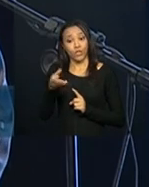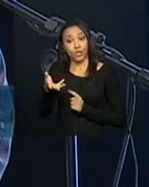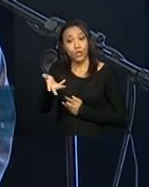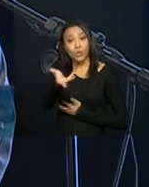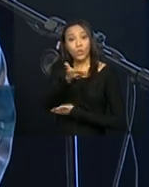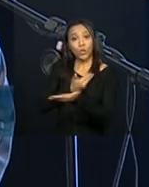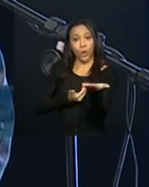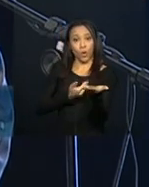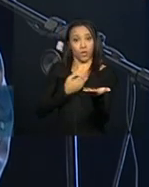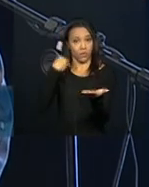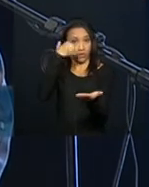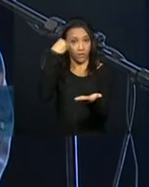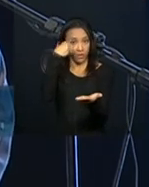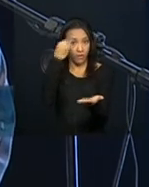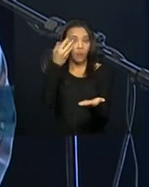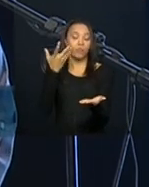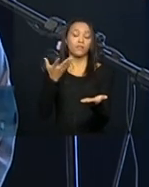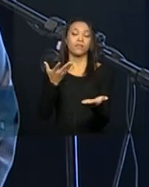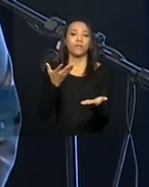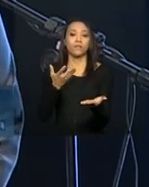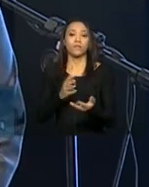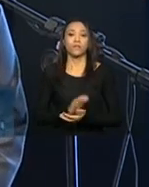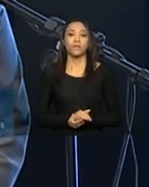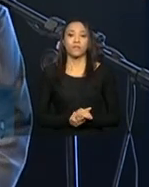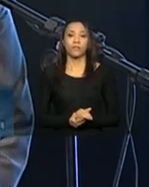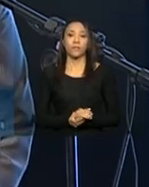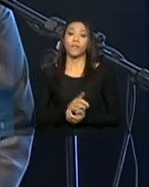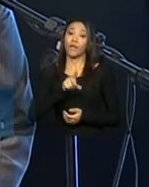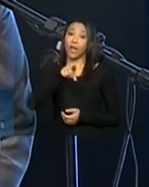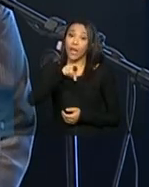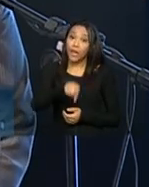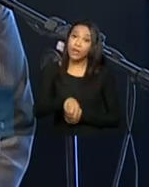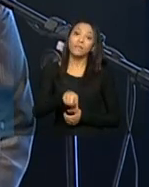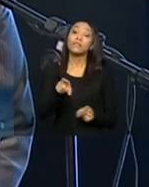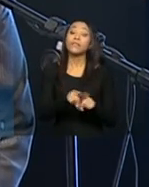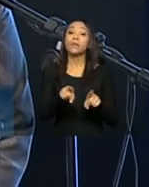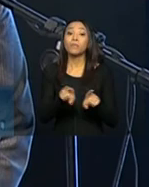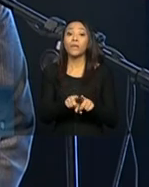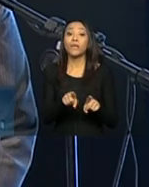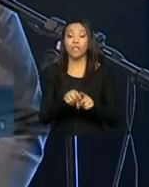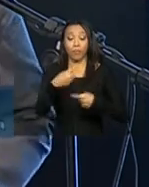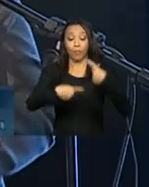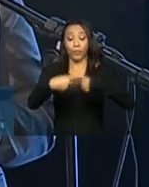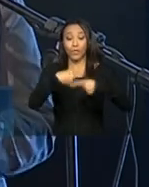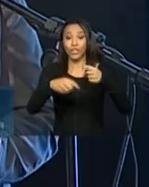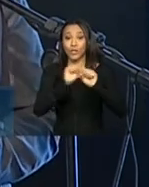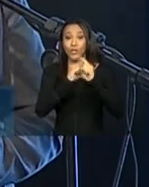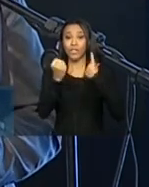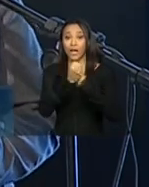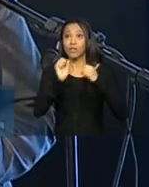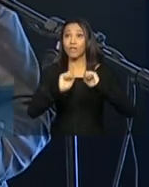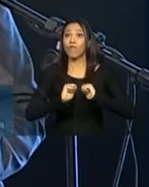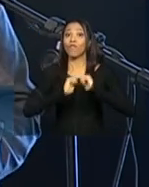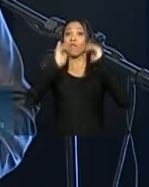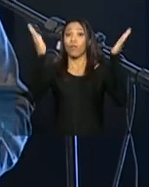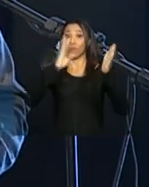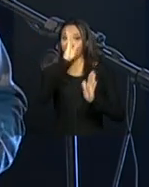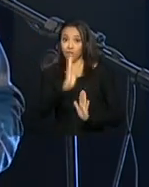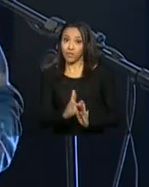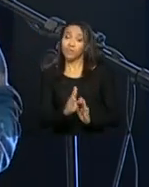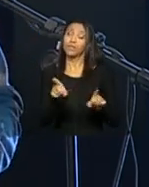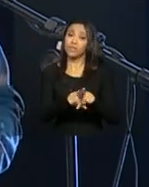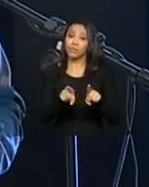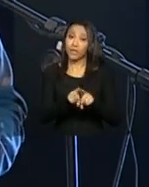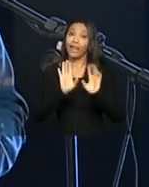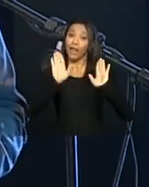experiências internas e externas, na implantação das políticas sociais, como foco no combate à